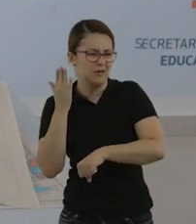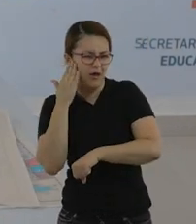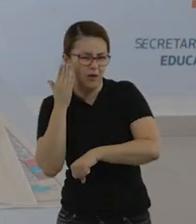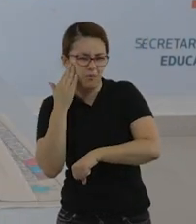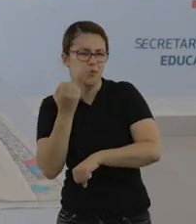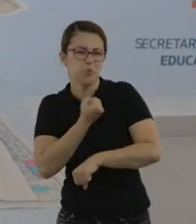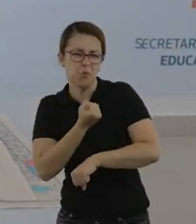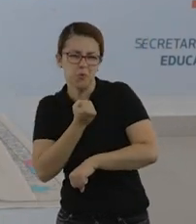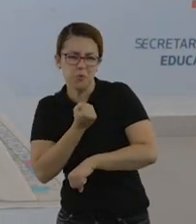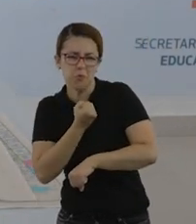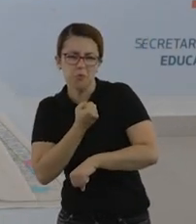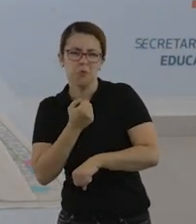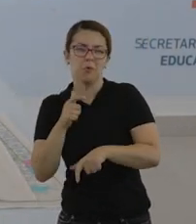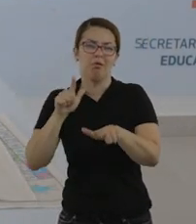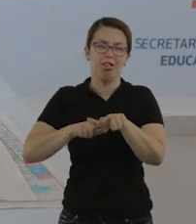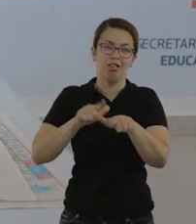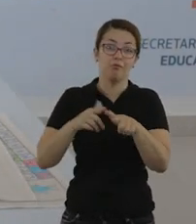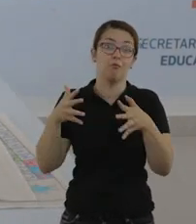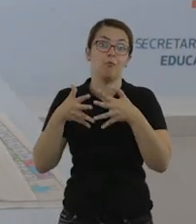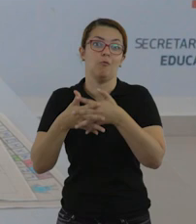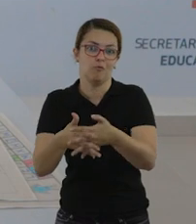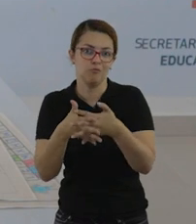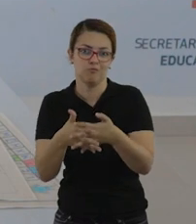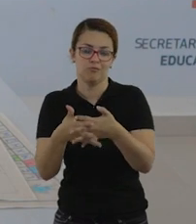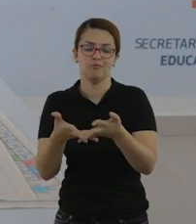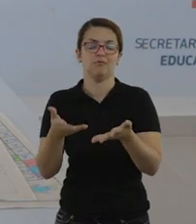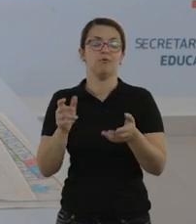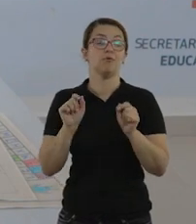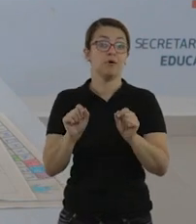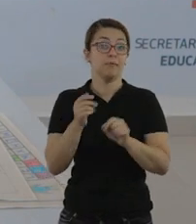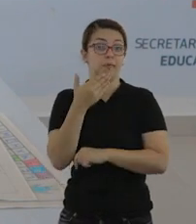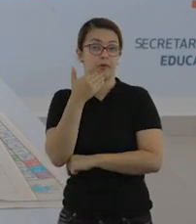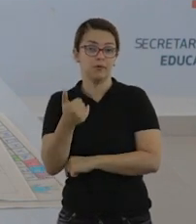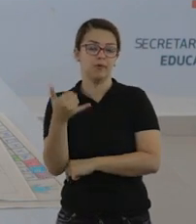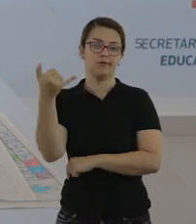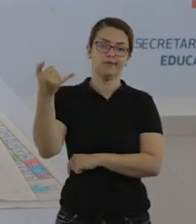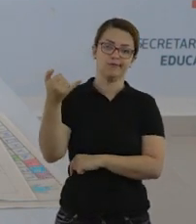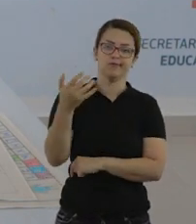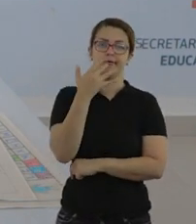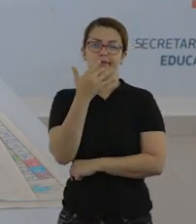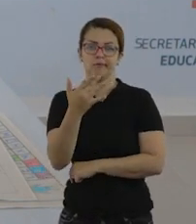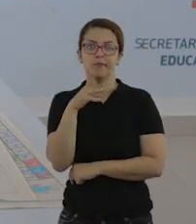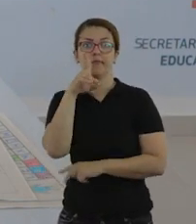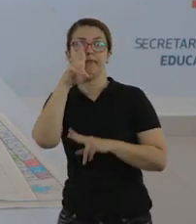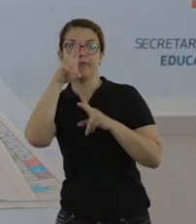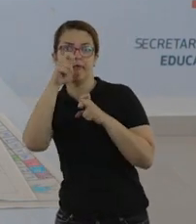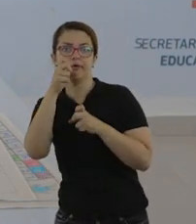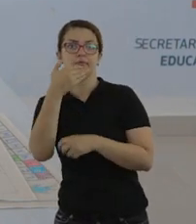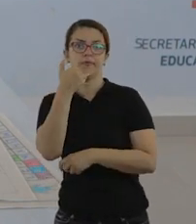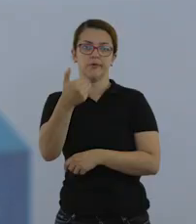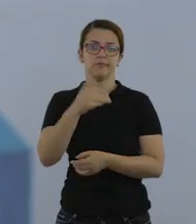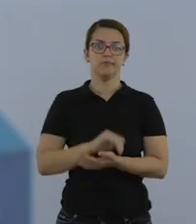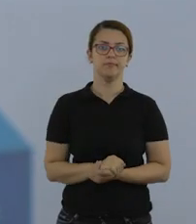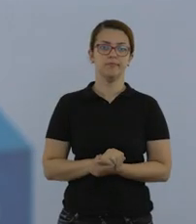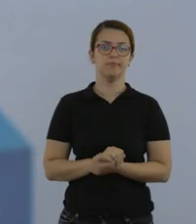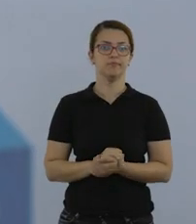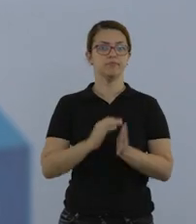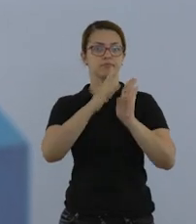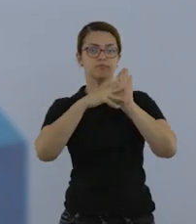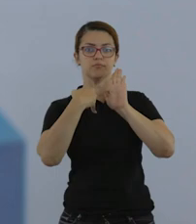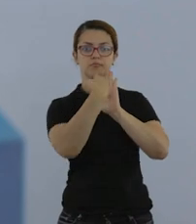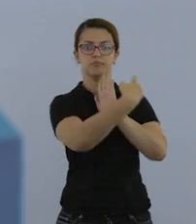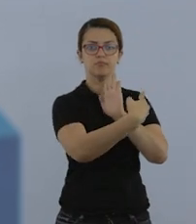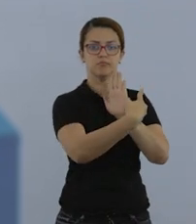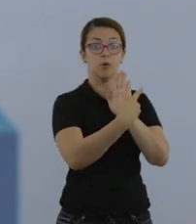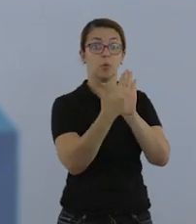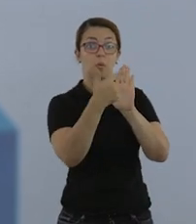e números. Então, nos outros quadrinhos, além de eu ter reforçado com canetinha, né, para ficar mais forte, mais visível, nos outros quadrinhos eu